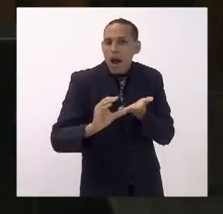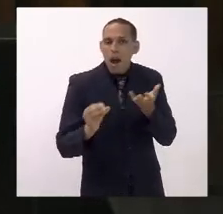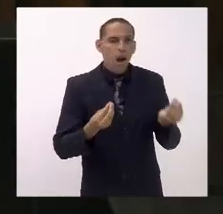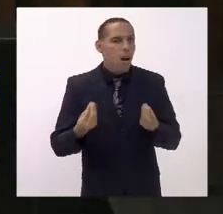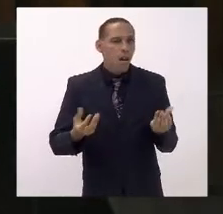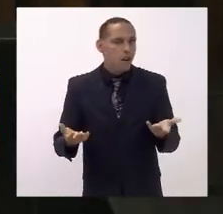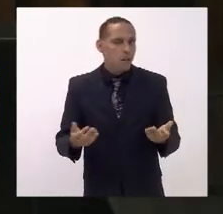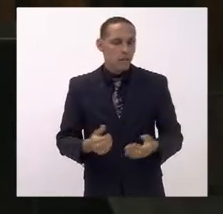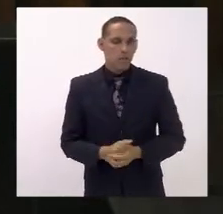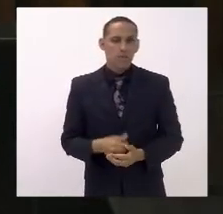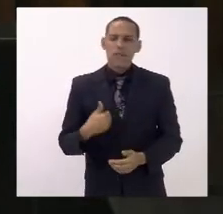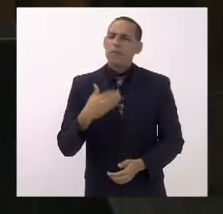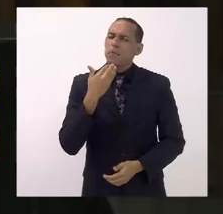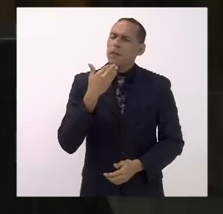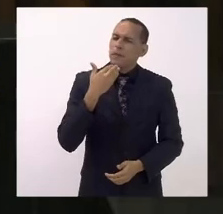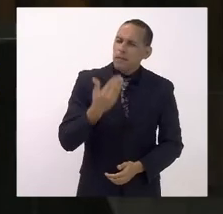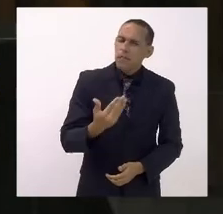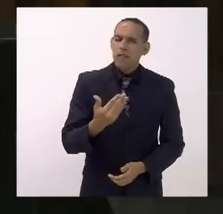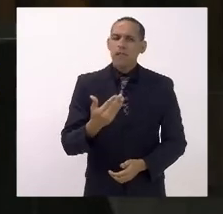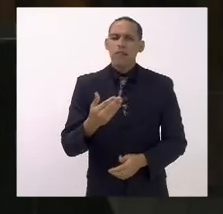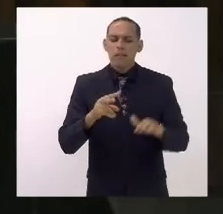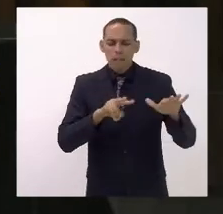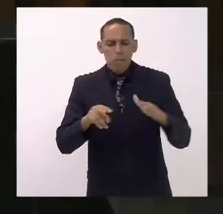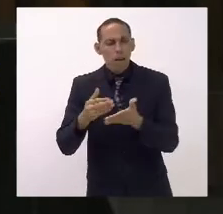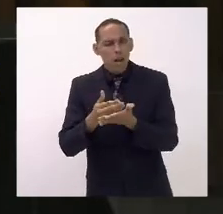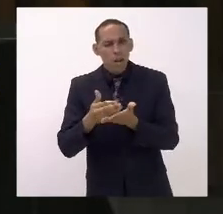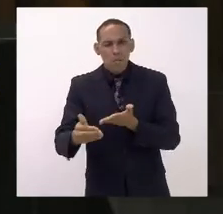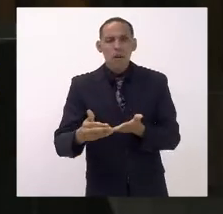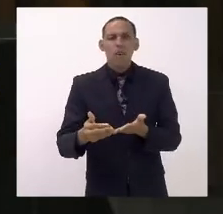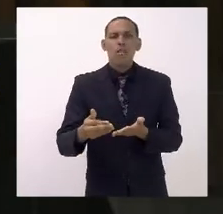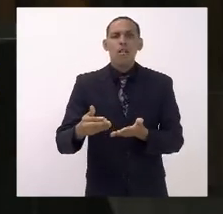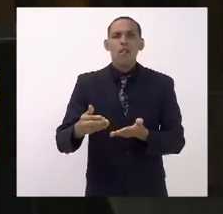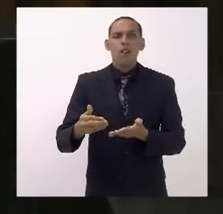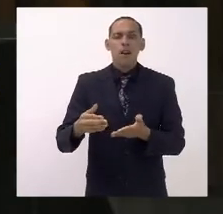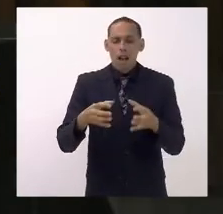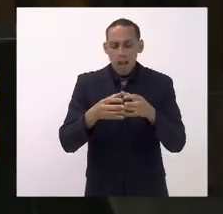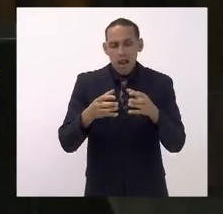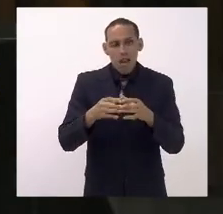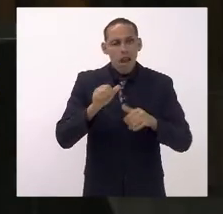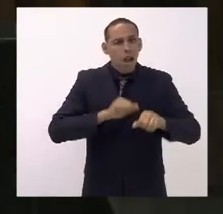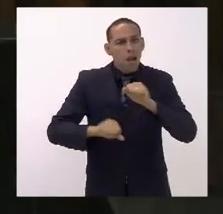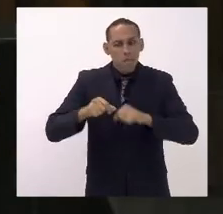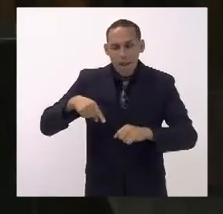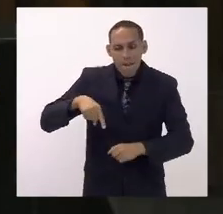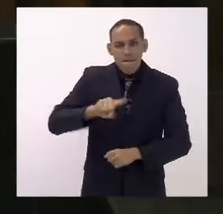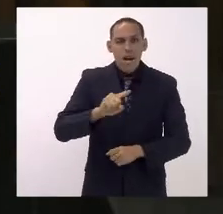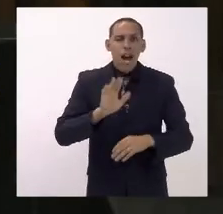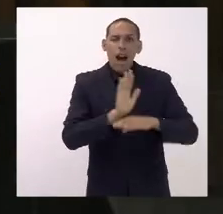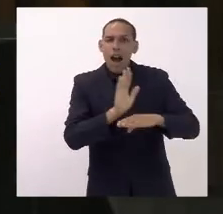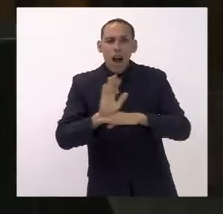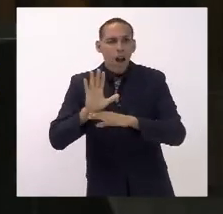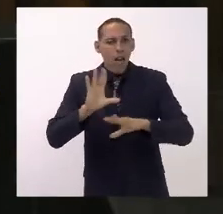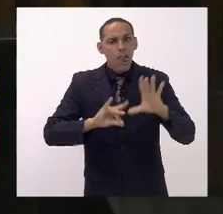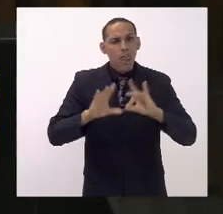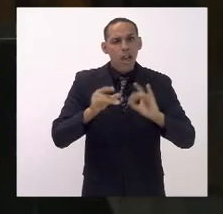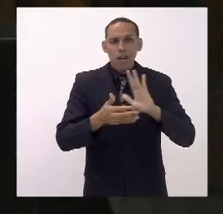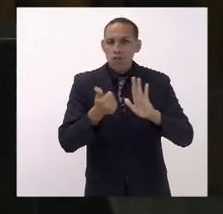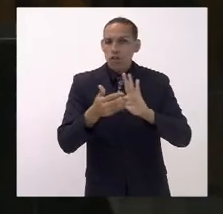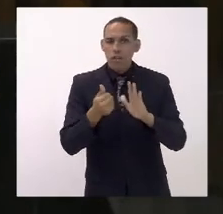feito. Eu pedi no início da semana que fosse uma equipe de limpeza extra para ajudar na retirada da lama das escolas, isso não